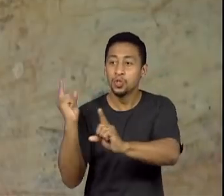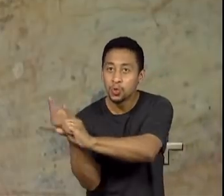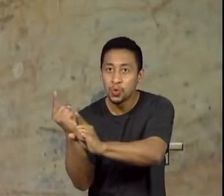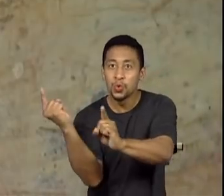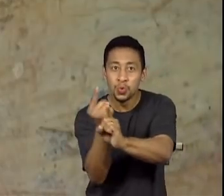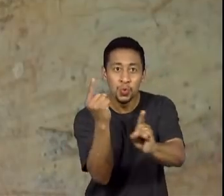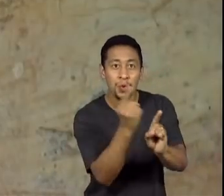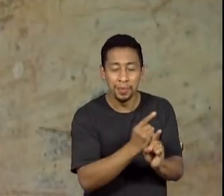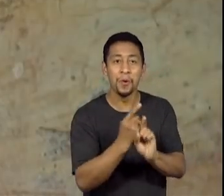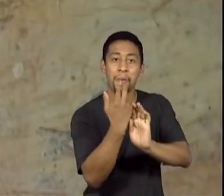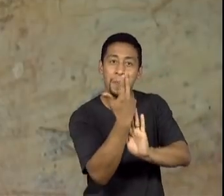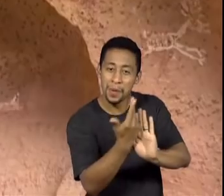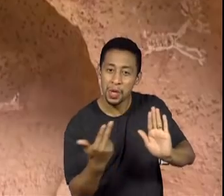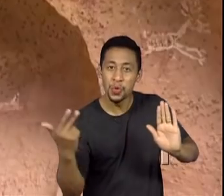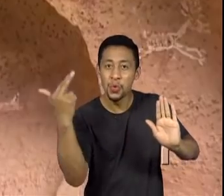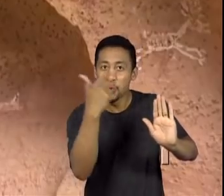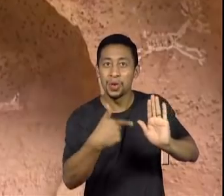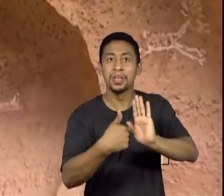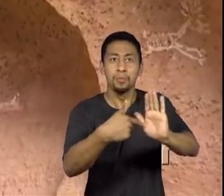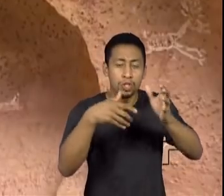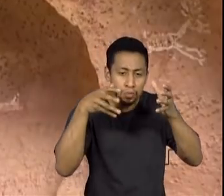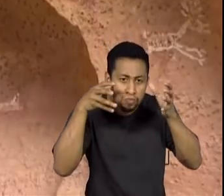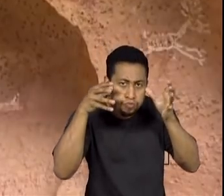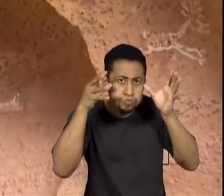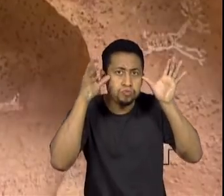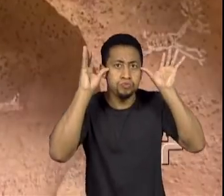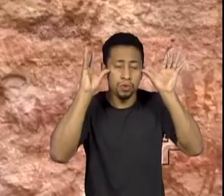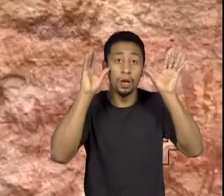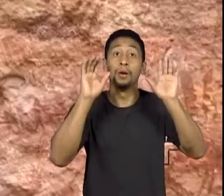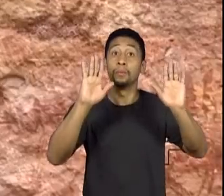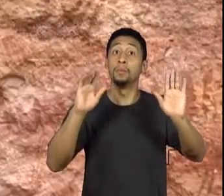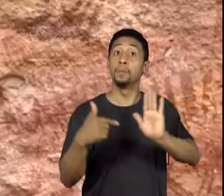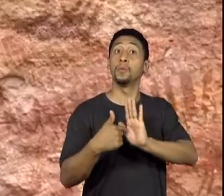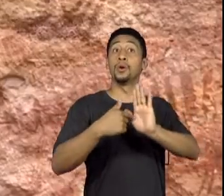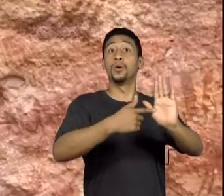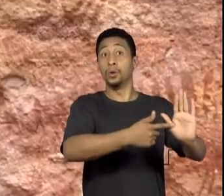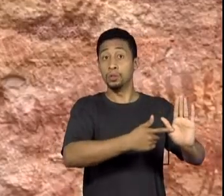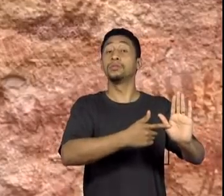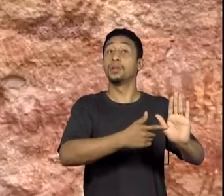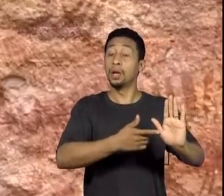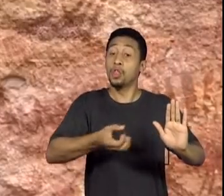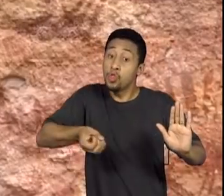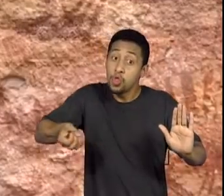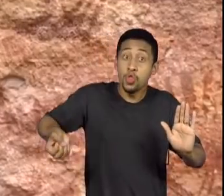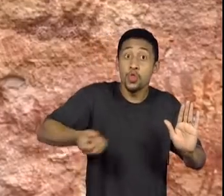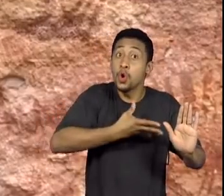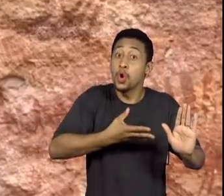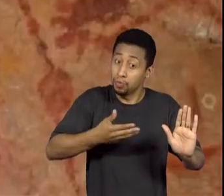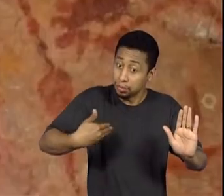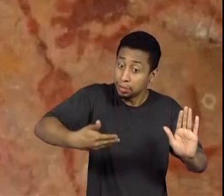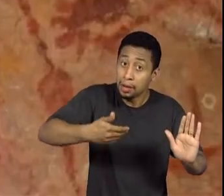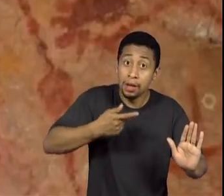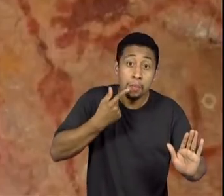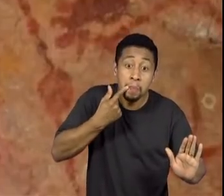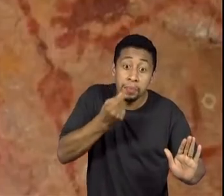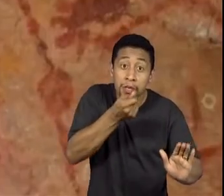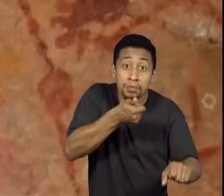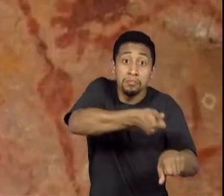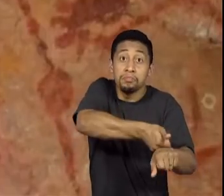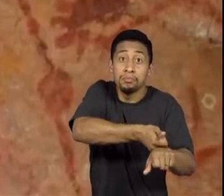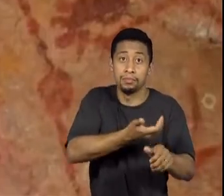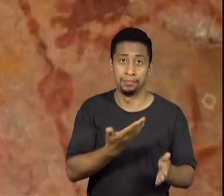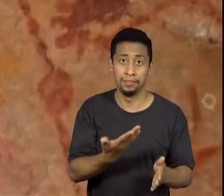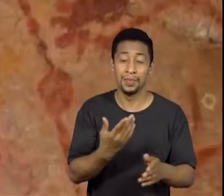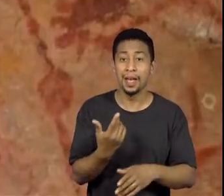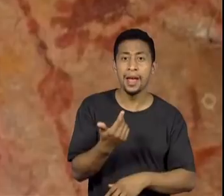que parecem retratar veados galheiros, pode ser um fenômeno muito mais recente do que a gente pensa. Ou seja, há alguns milhares